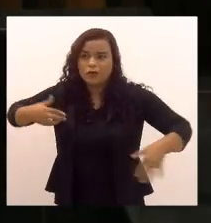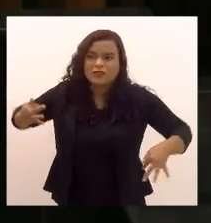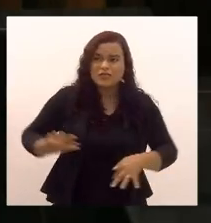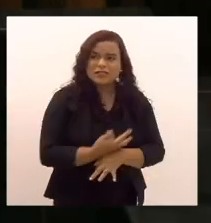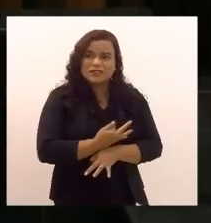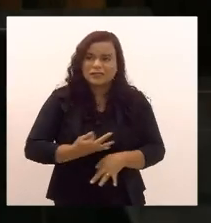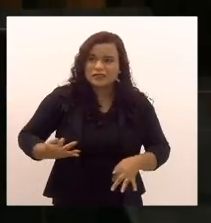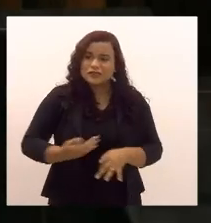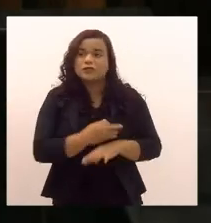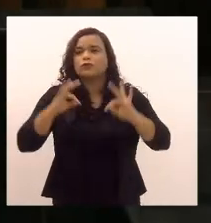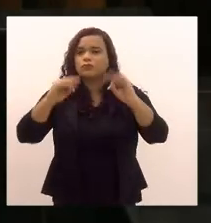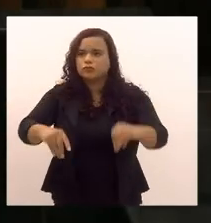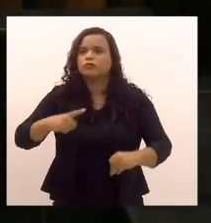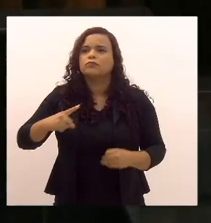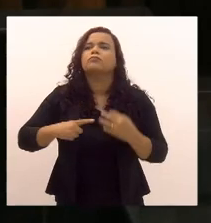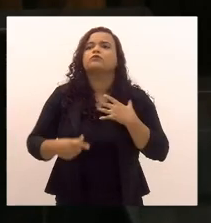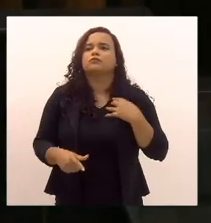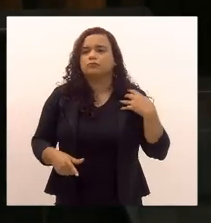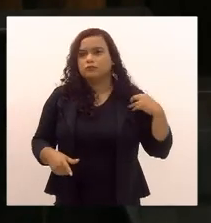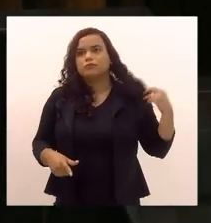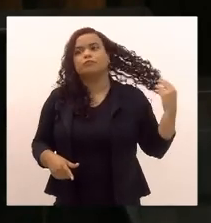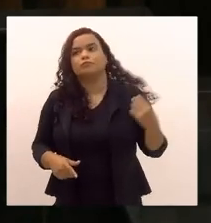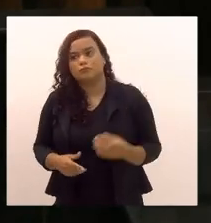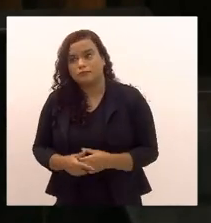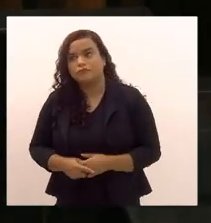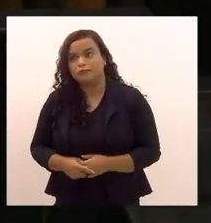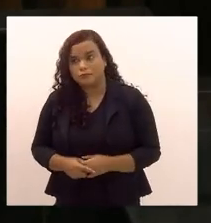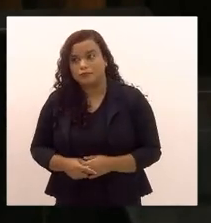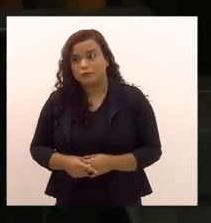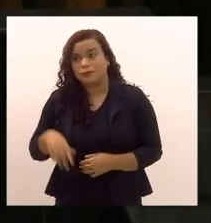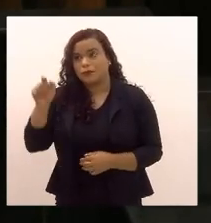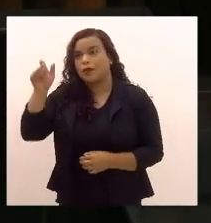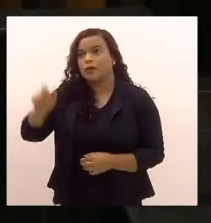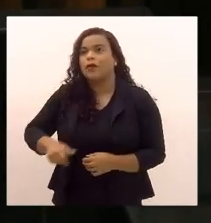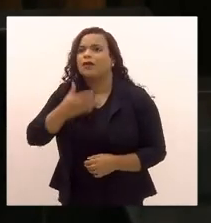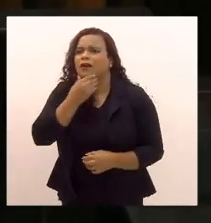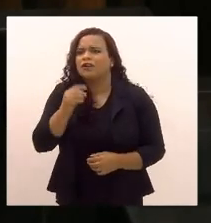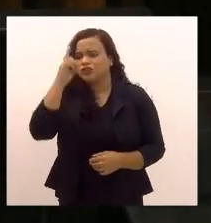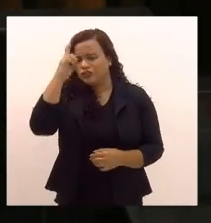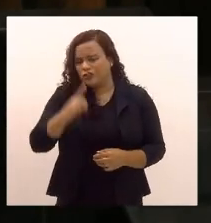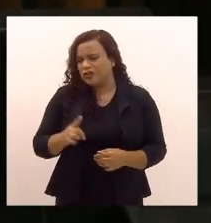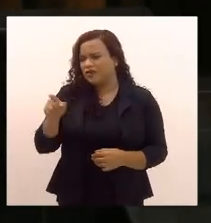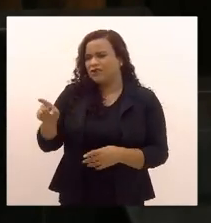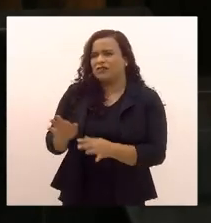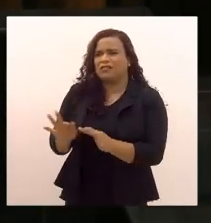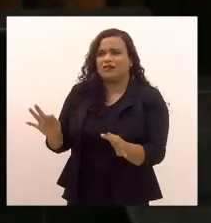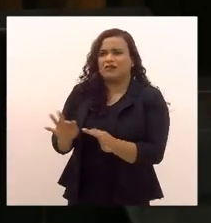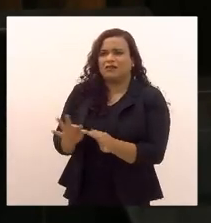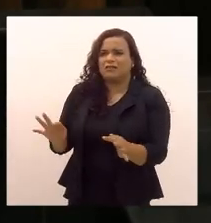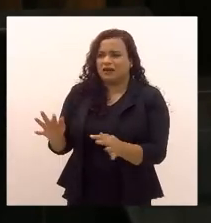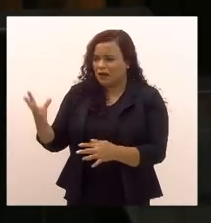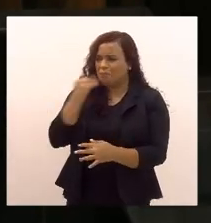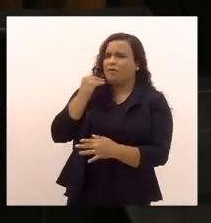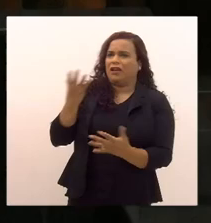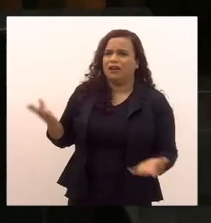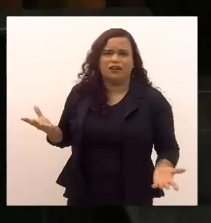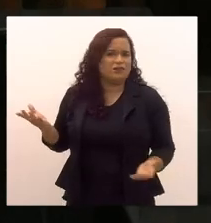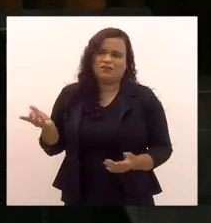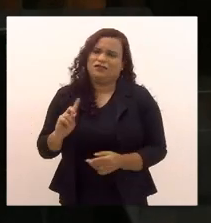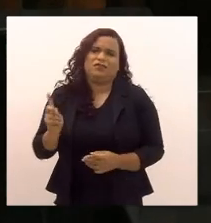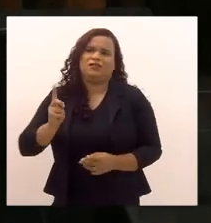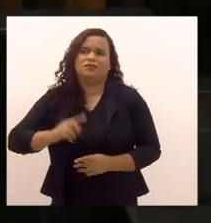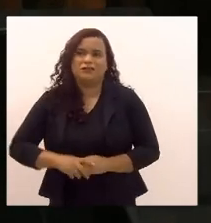isso e não vai ser um diretorzinho que vai me calar